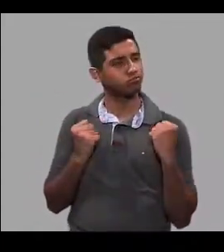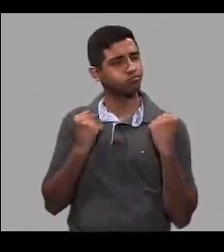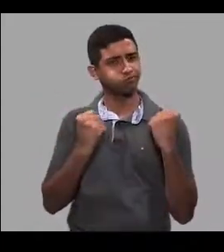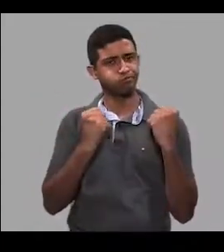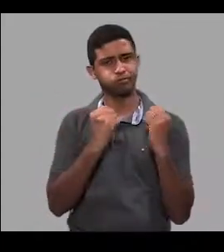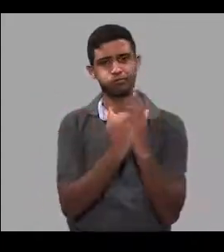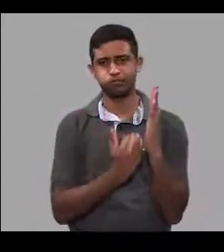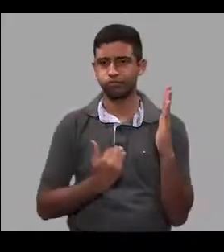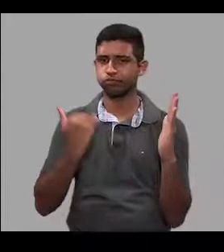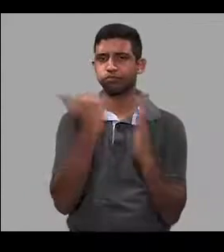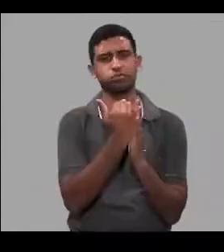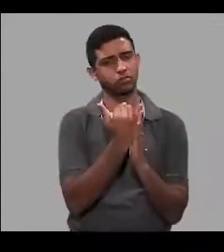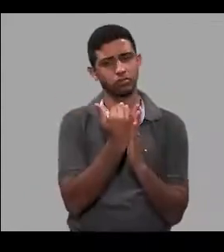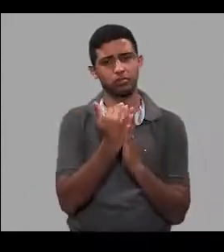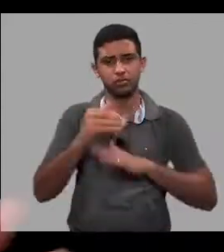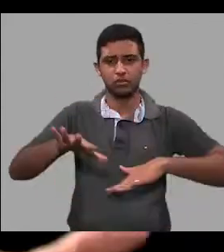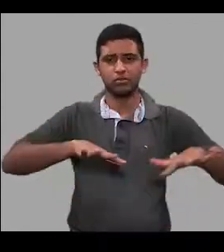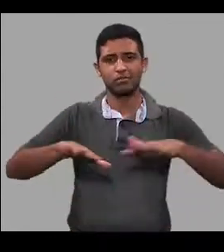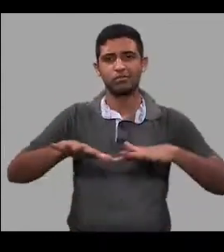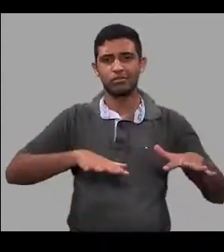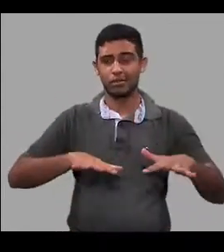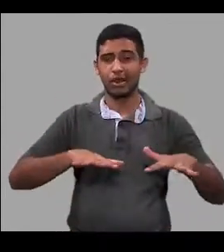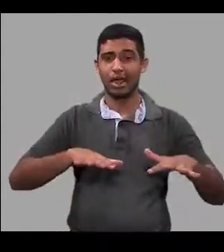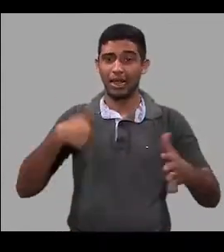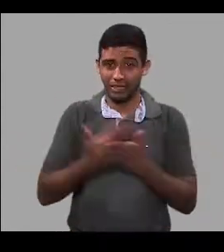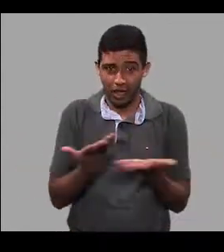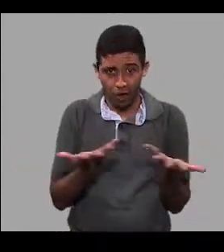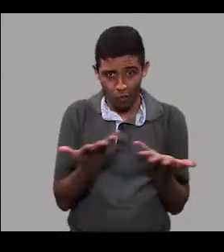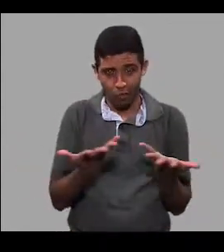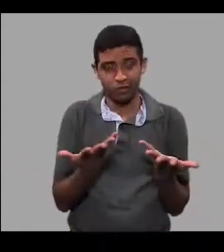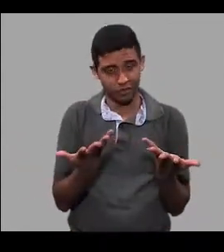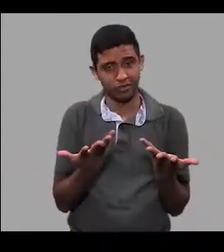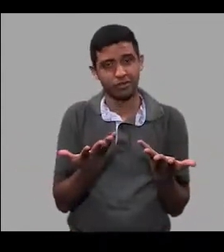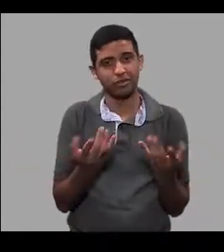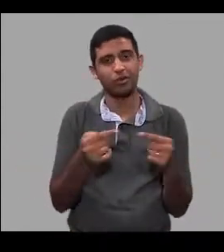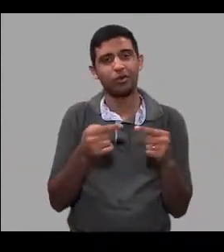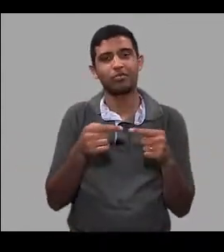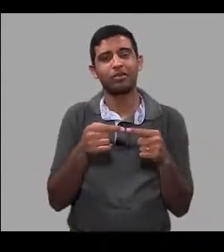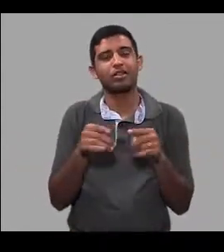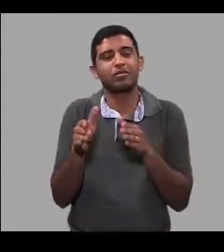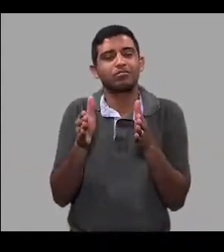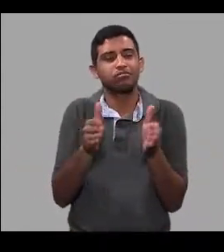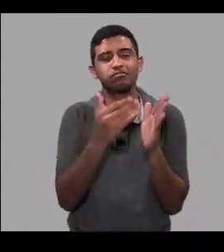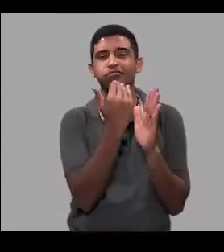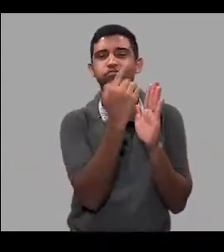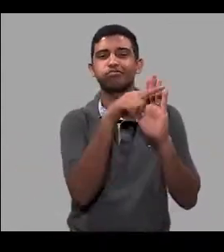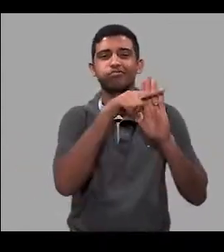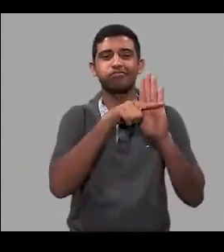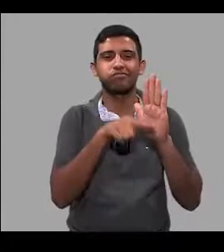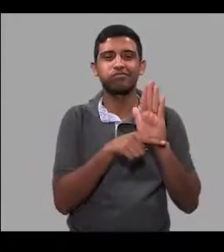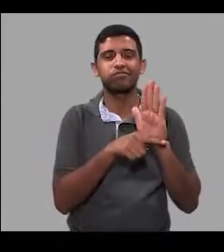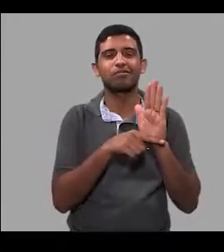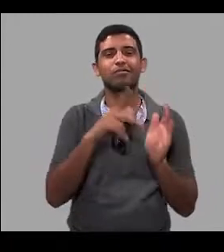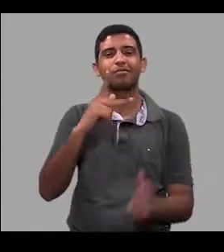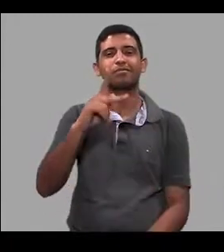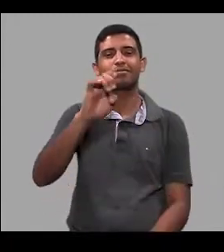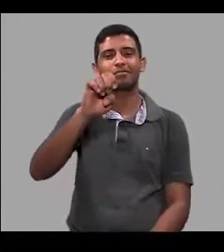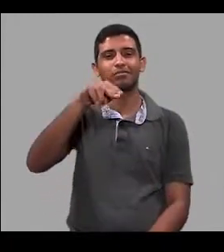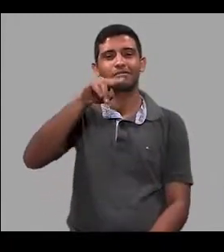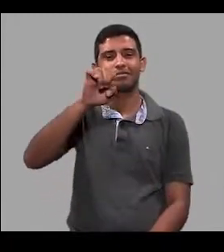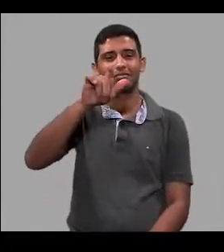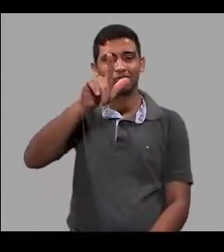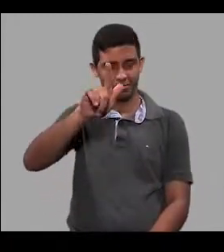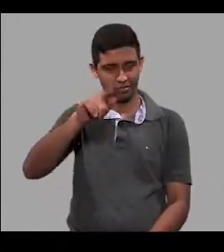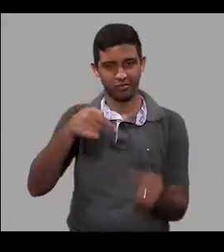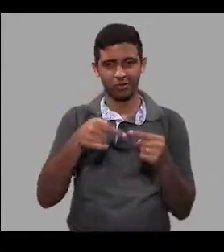movimento que está consolidadíssimo hoje, 20 anos depois, que é um programa chamado PNESB, Programa de Educação do Negro na